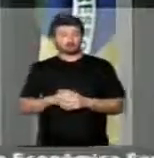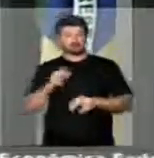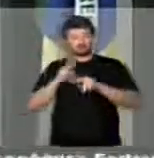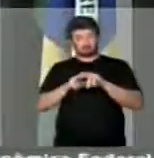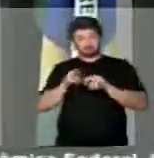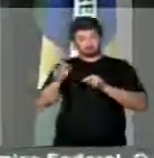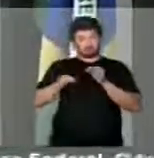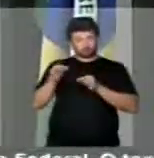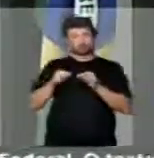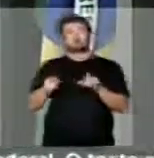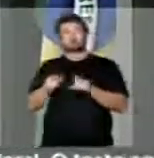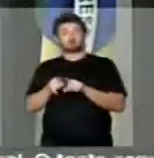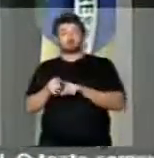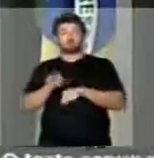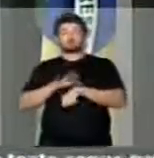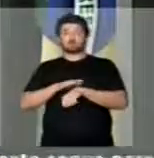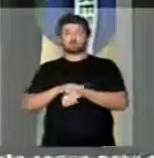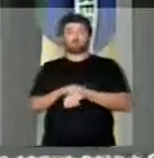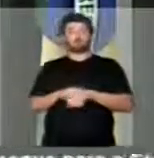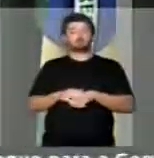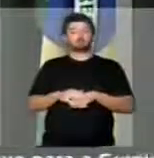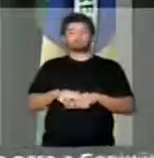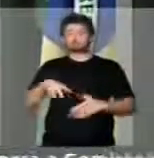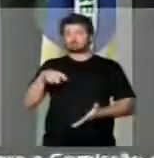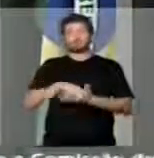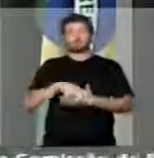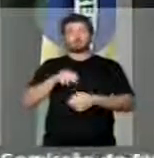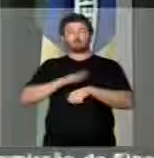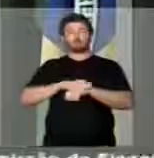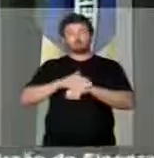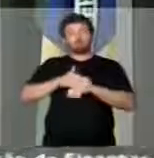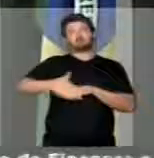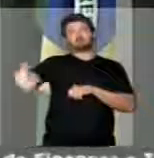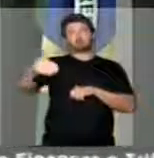justiça e, ao mesmo tempo, condenado no tempo pelos crimes que cometeram. Muito obrigado.